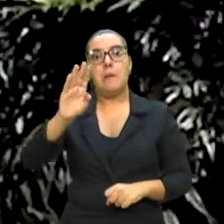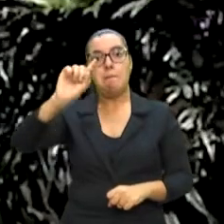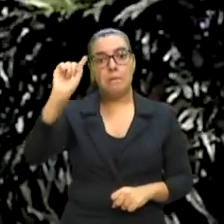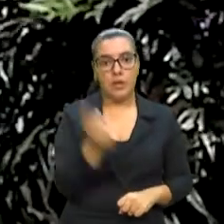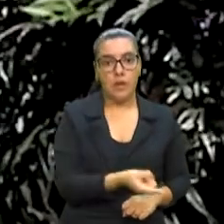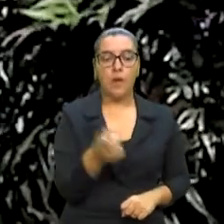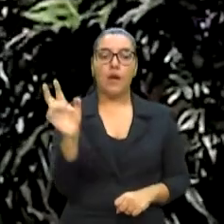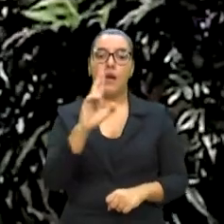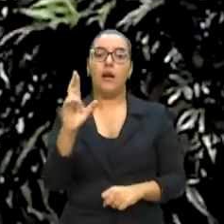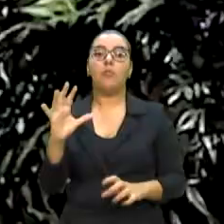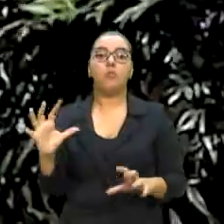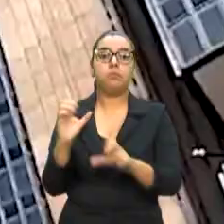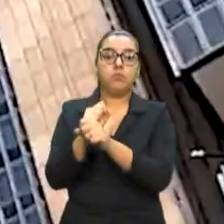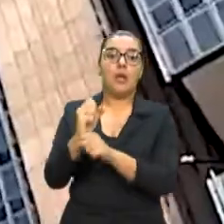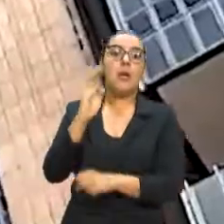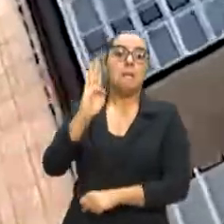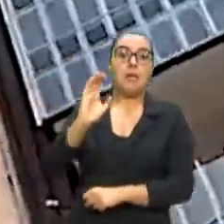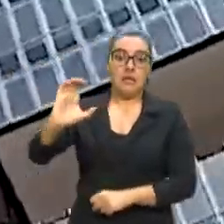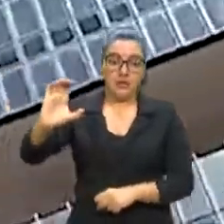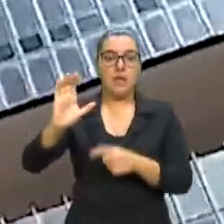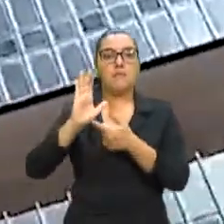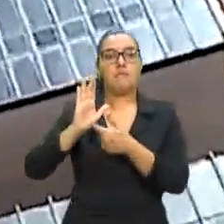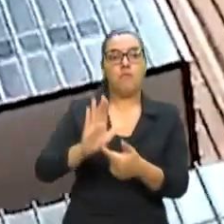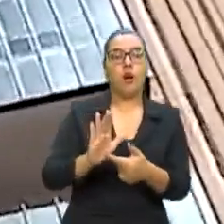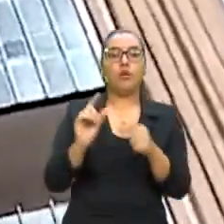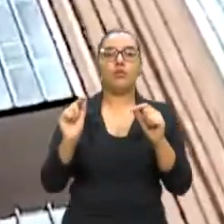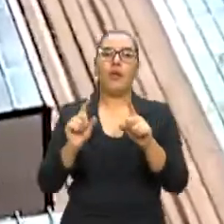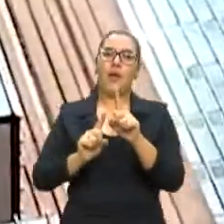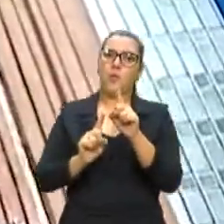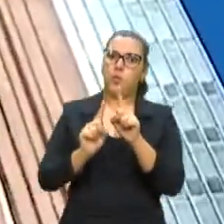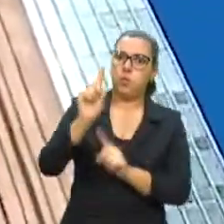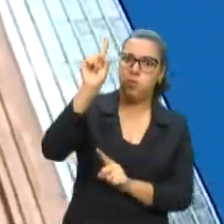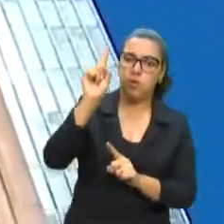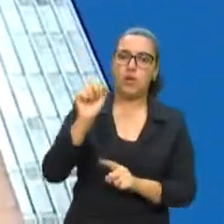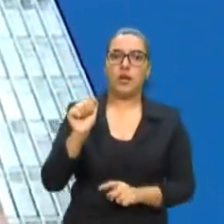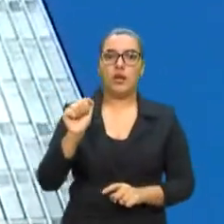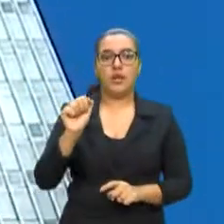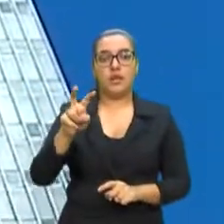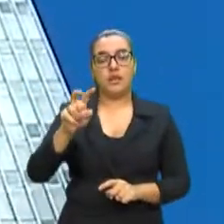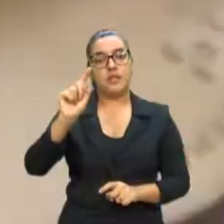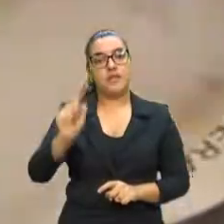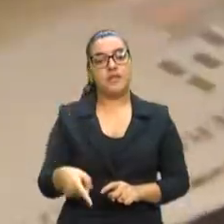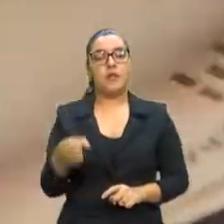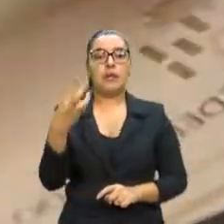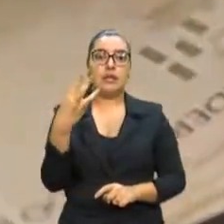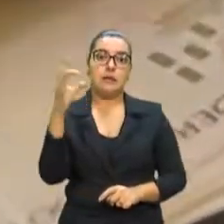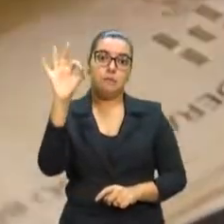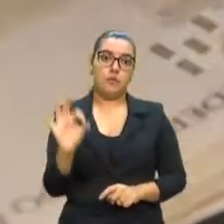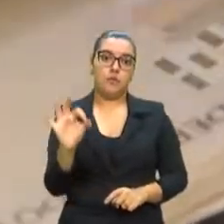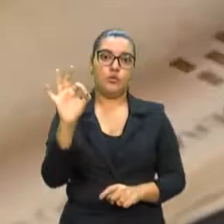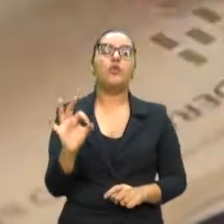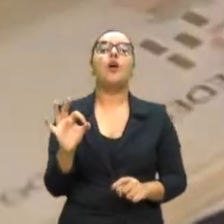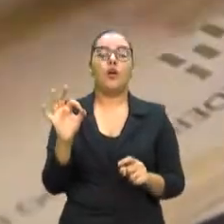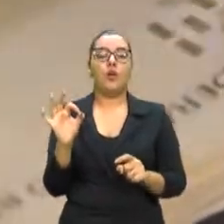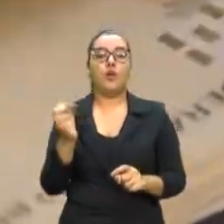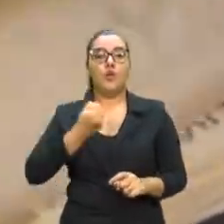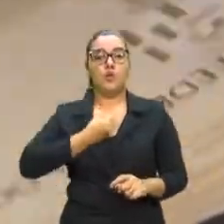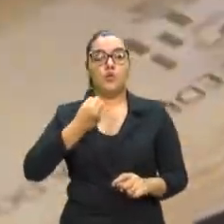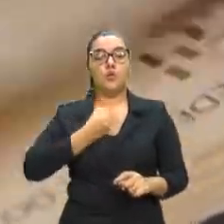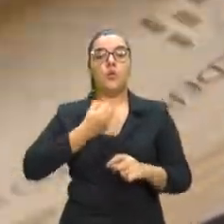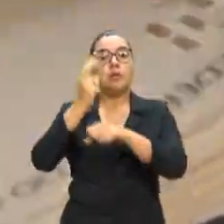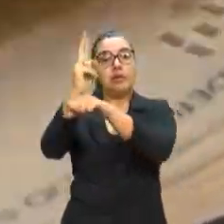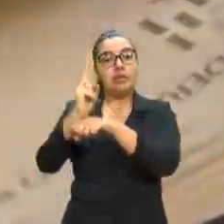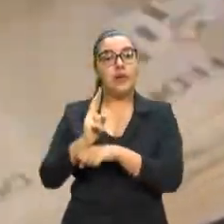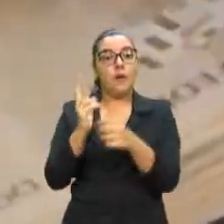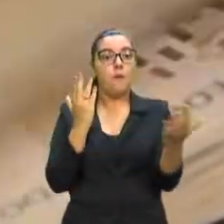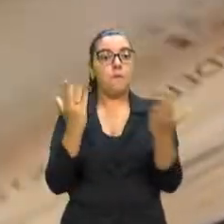dados do Banco Central mostram que houve um crescimento de 15,3% no volume de empréstimos em comparação